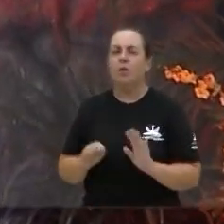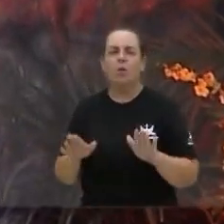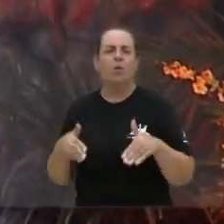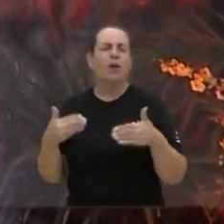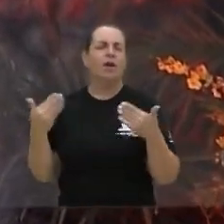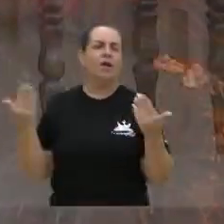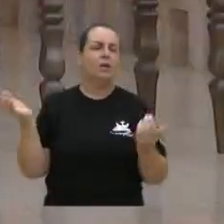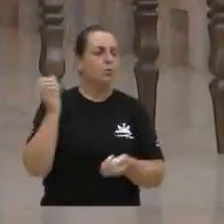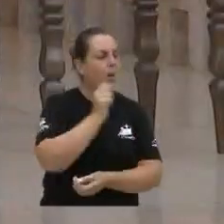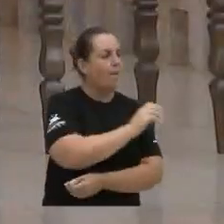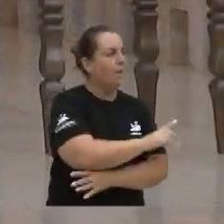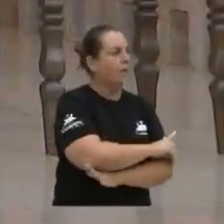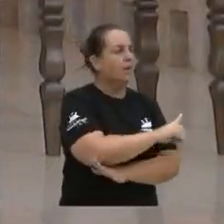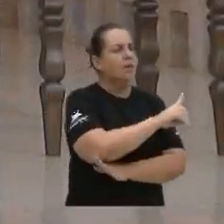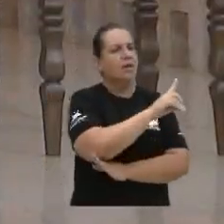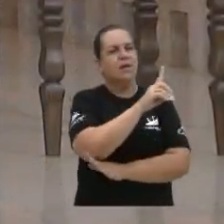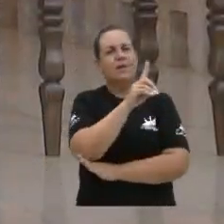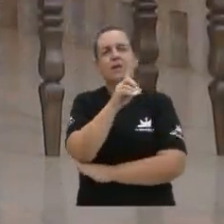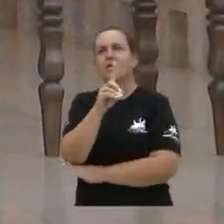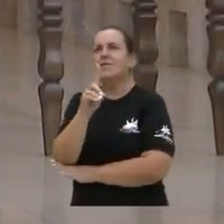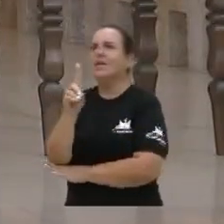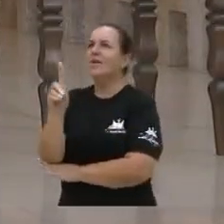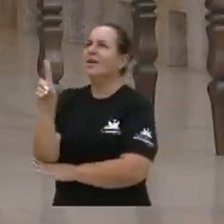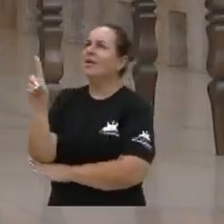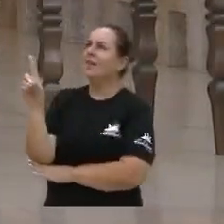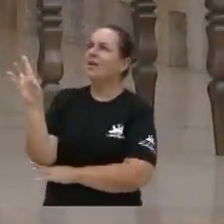pão. E quando